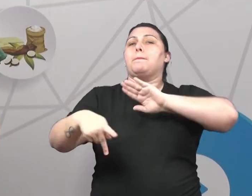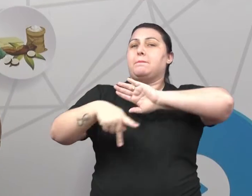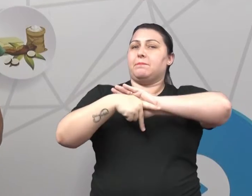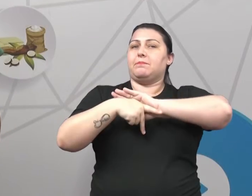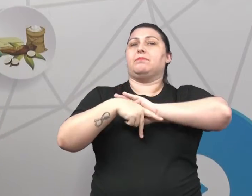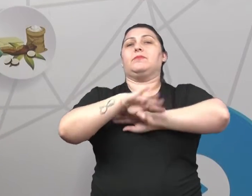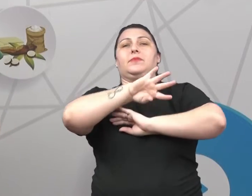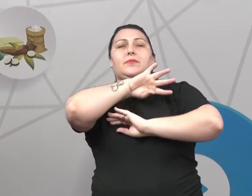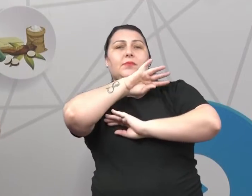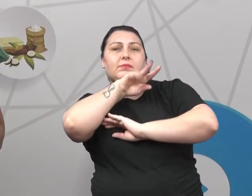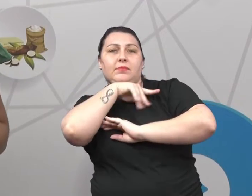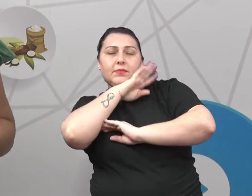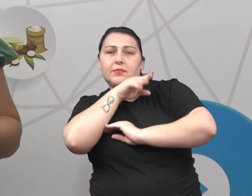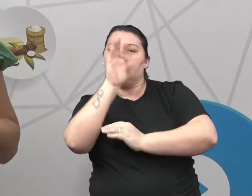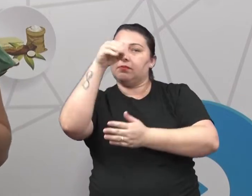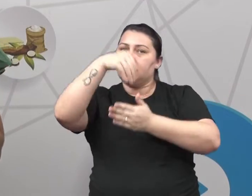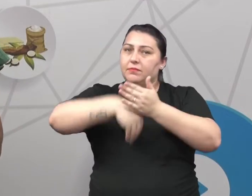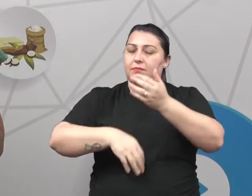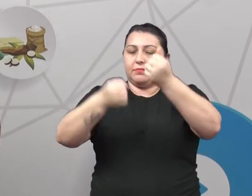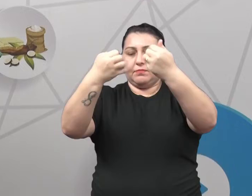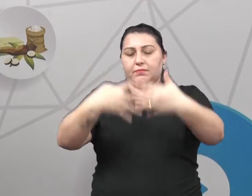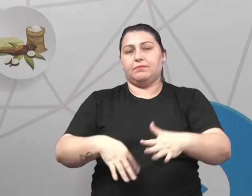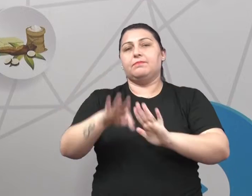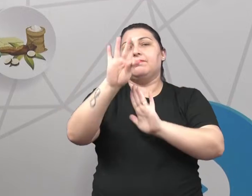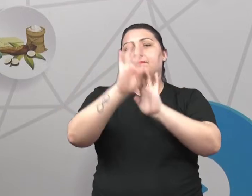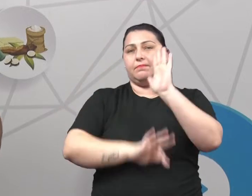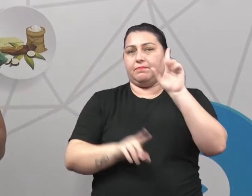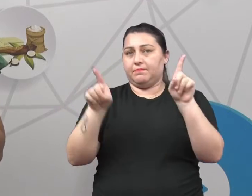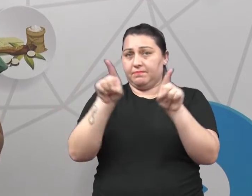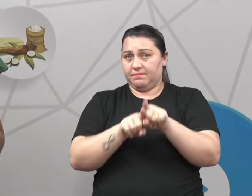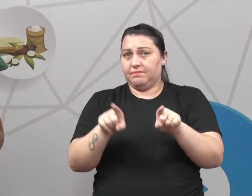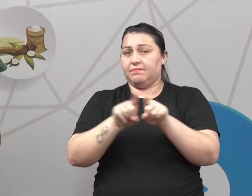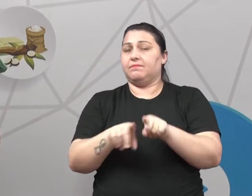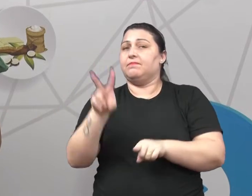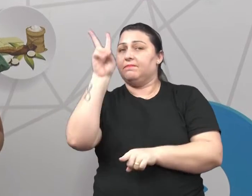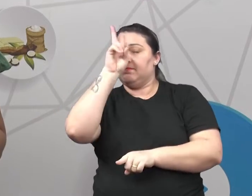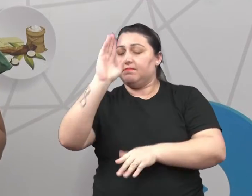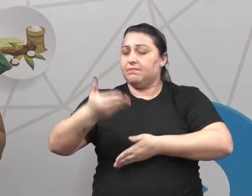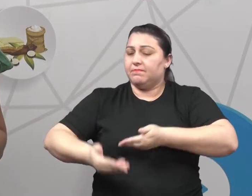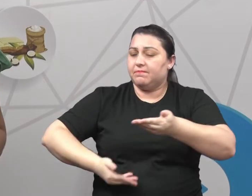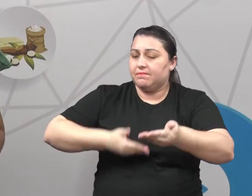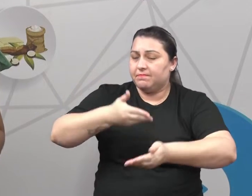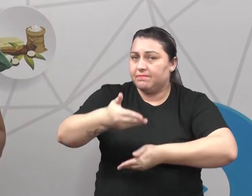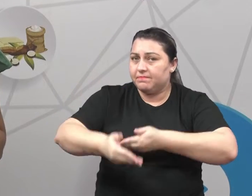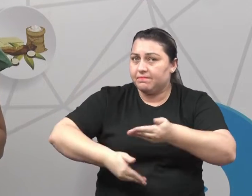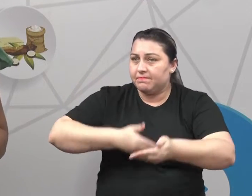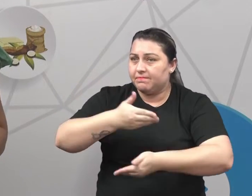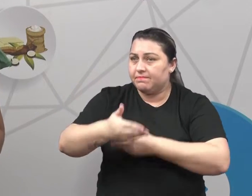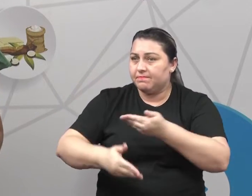ela está envolvida como personagem. A história também é sobre ela, é sobre a relação